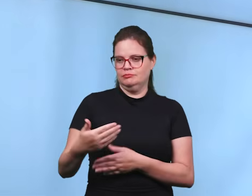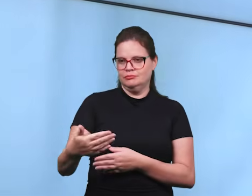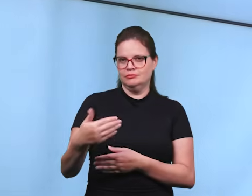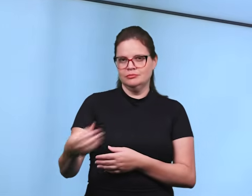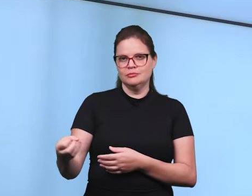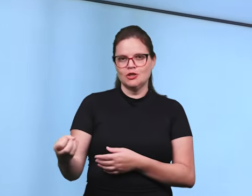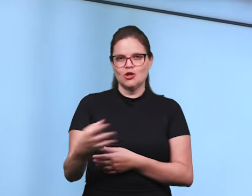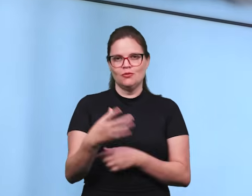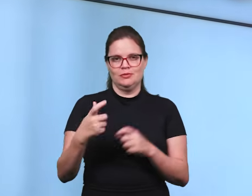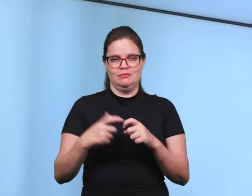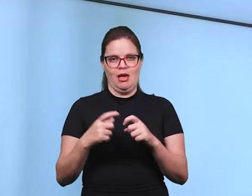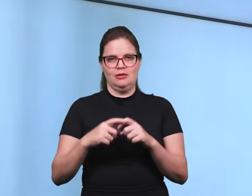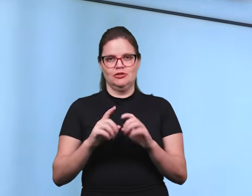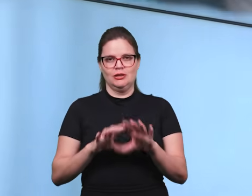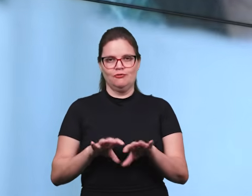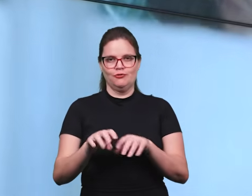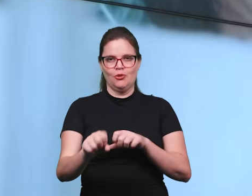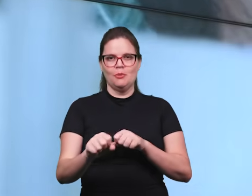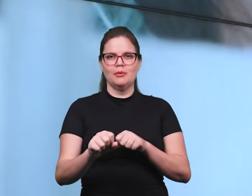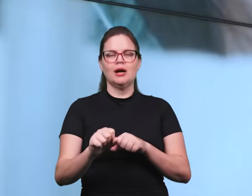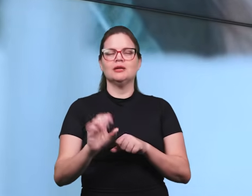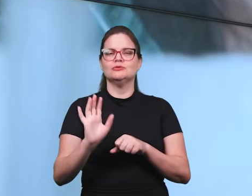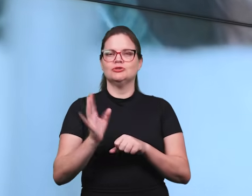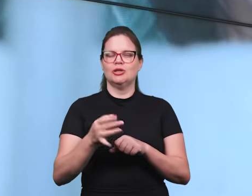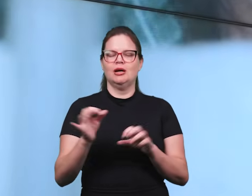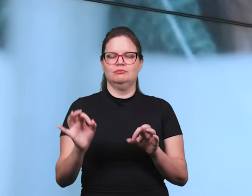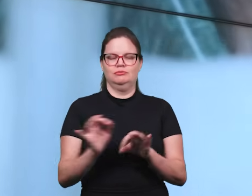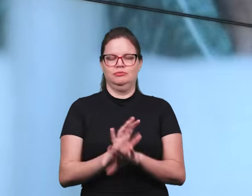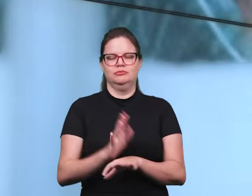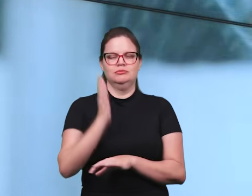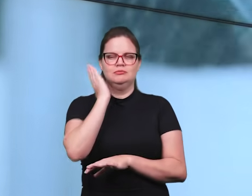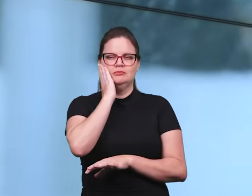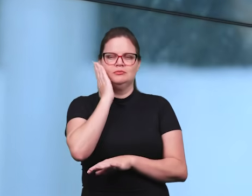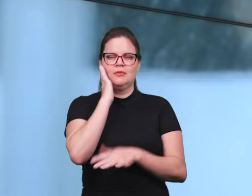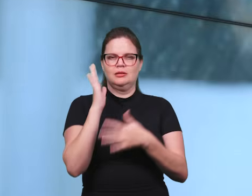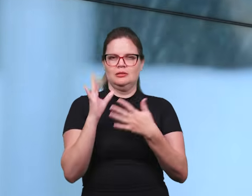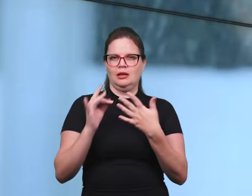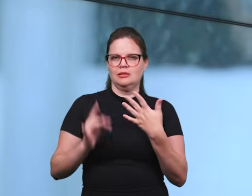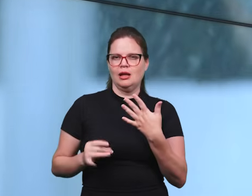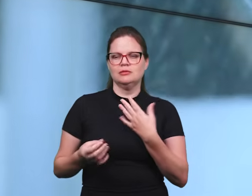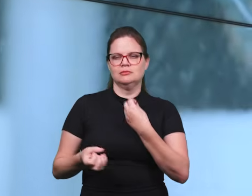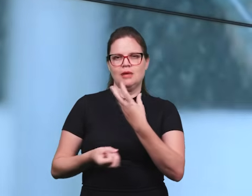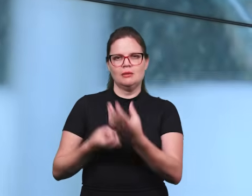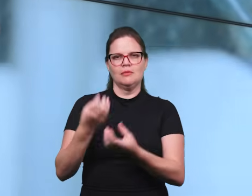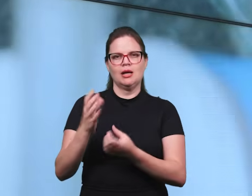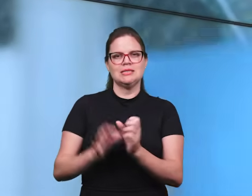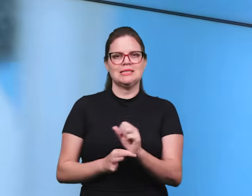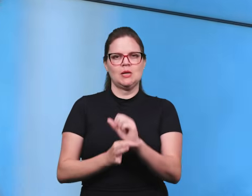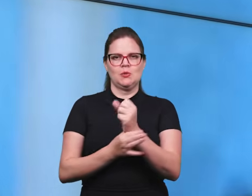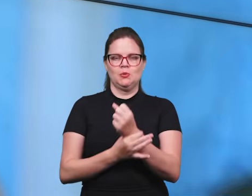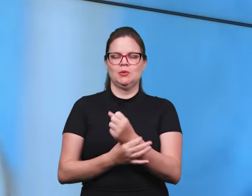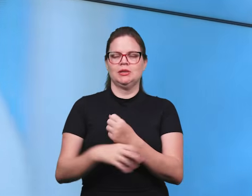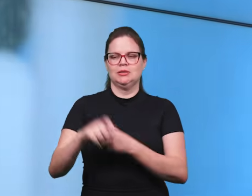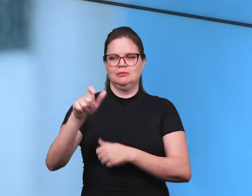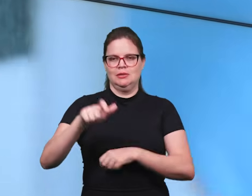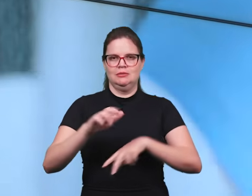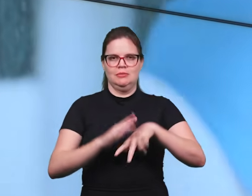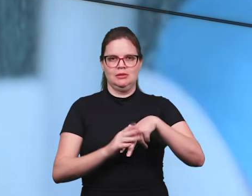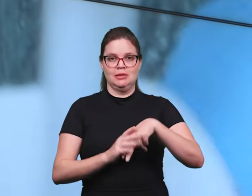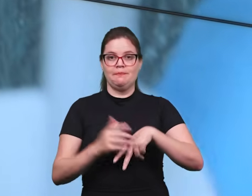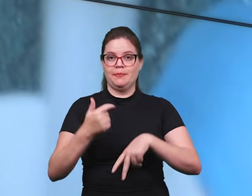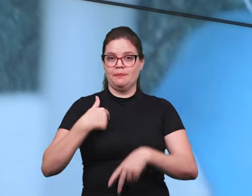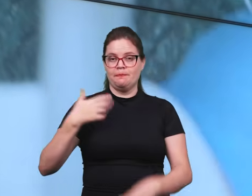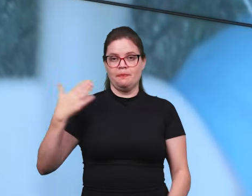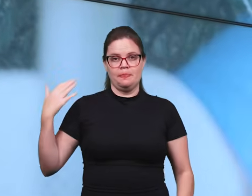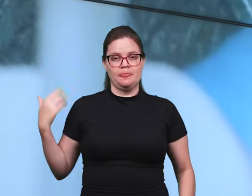novos médicos já estão saindo um pouco mais detalhistas, querendo trazer mais segurança para o paciente, né? Quando